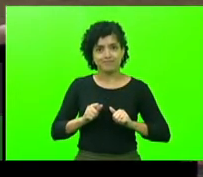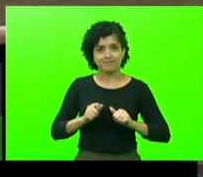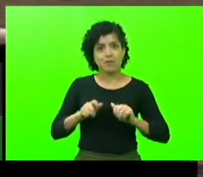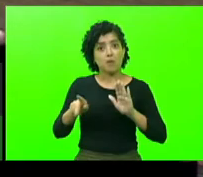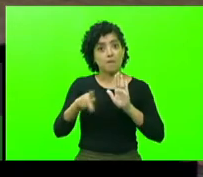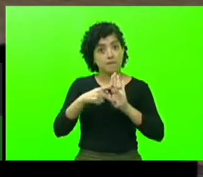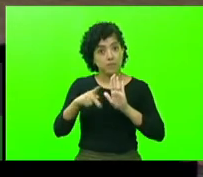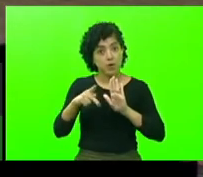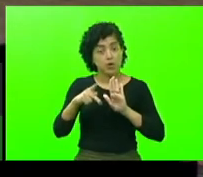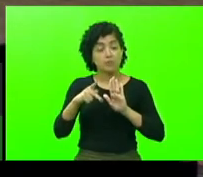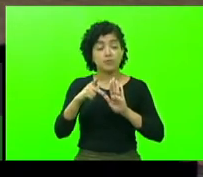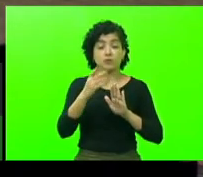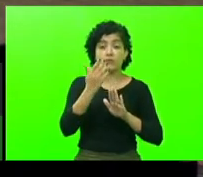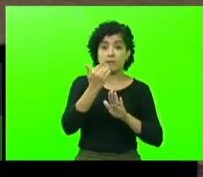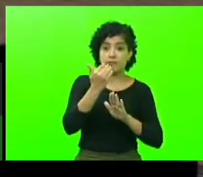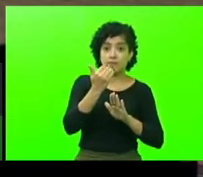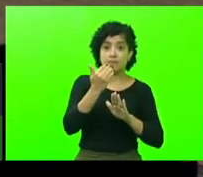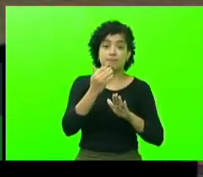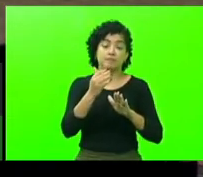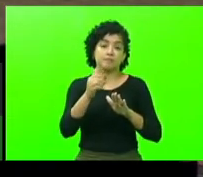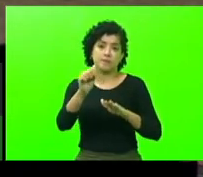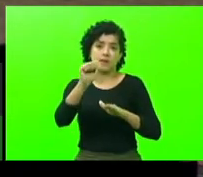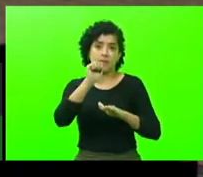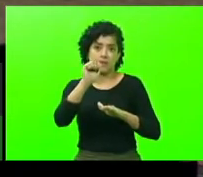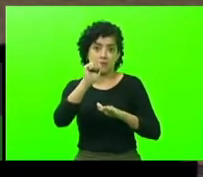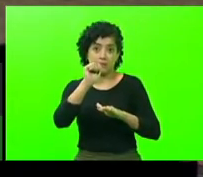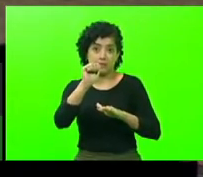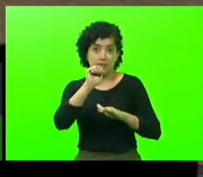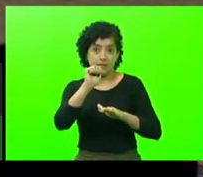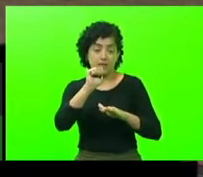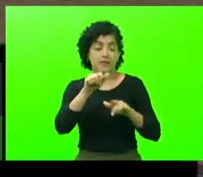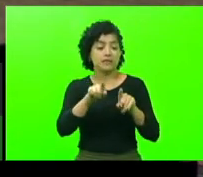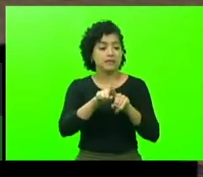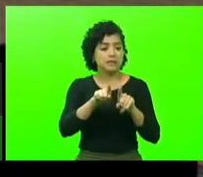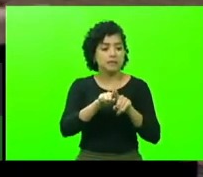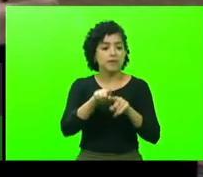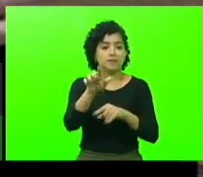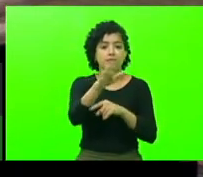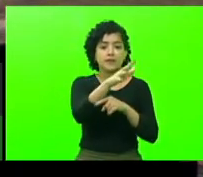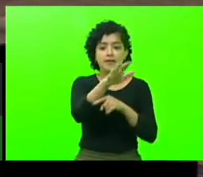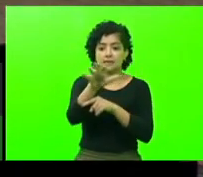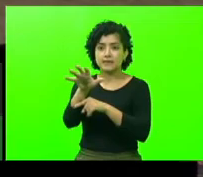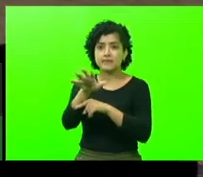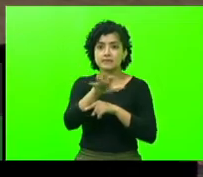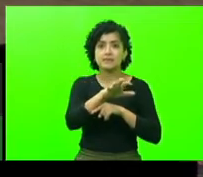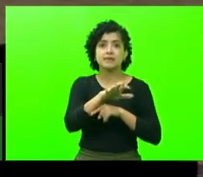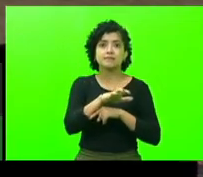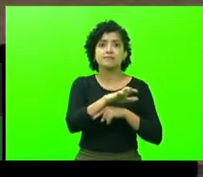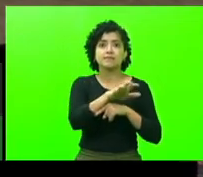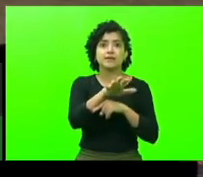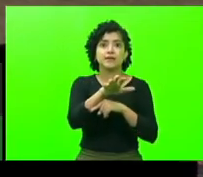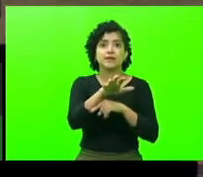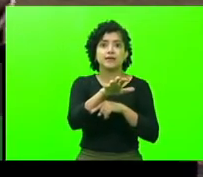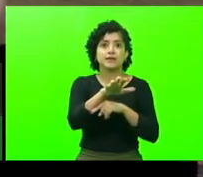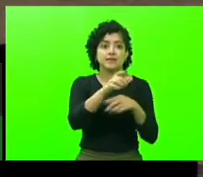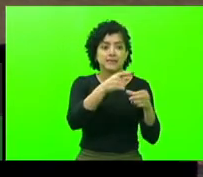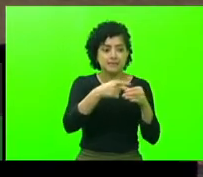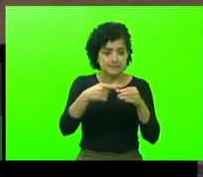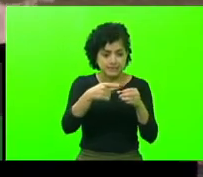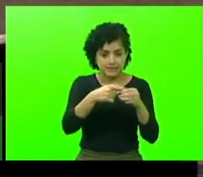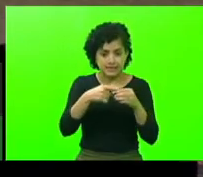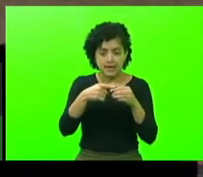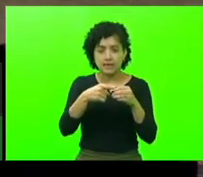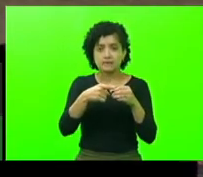Tanto para a população, quanto para a irrigação, inclusive na área urbana, que